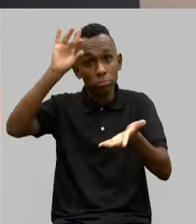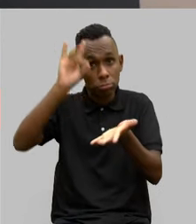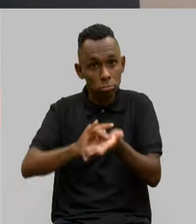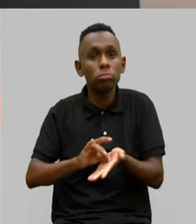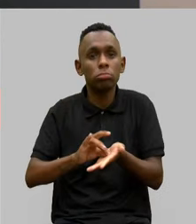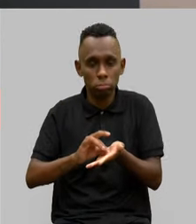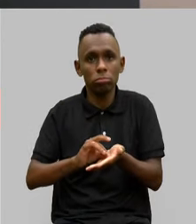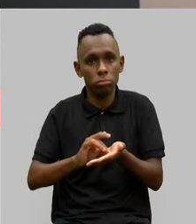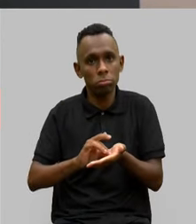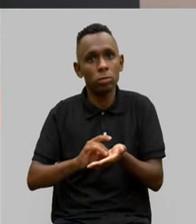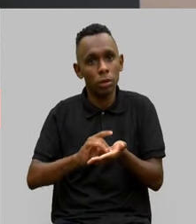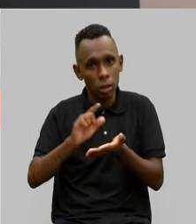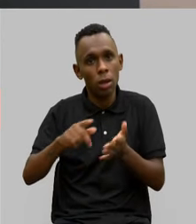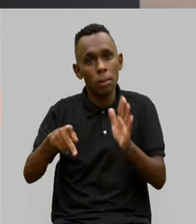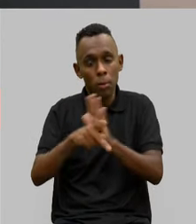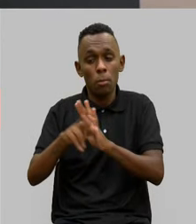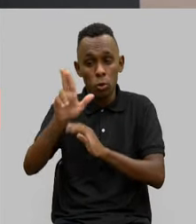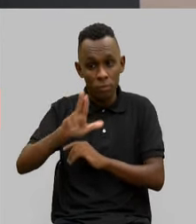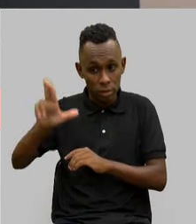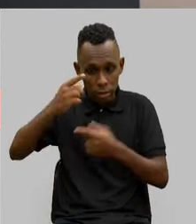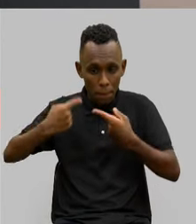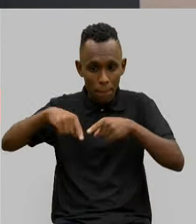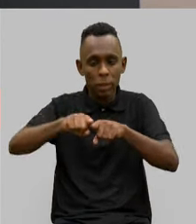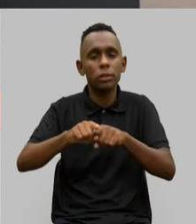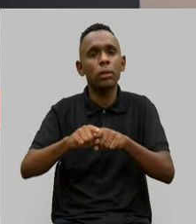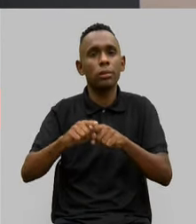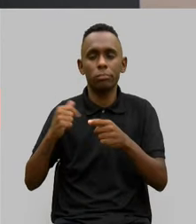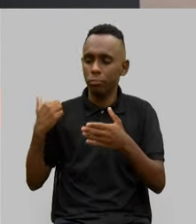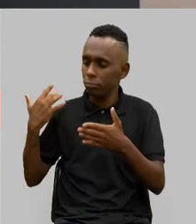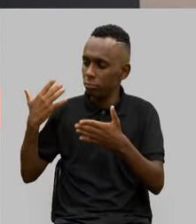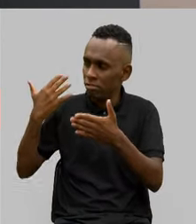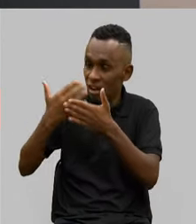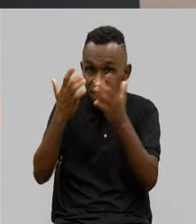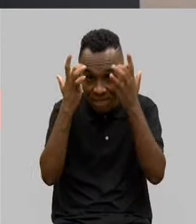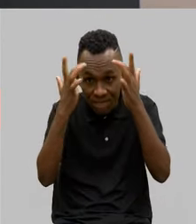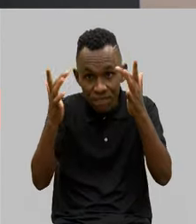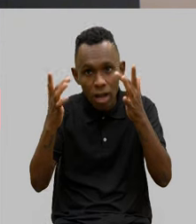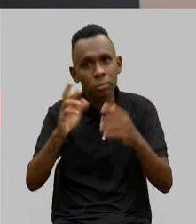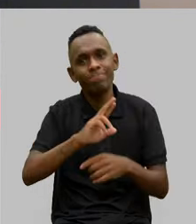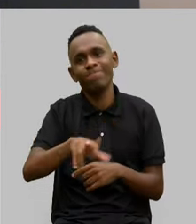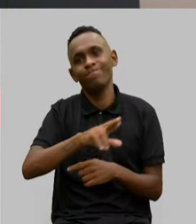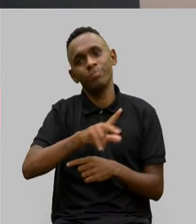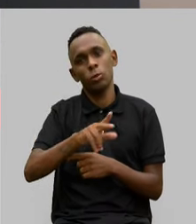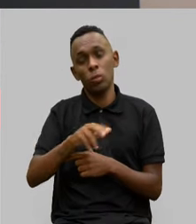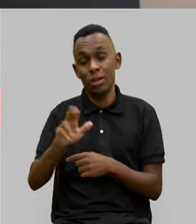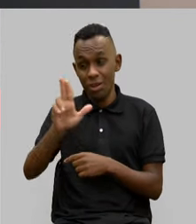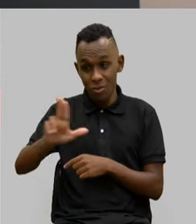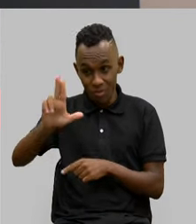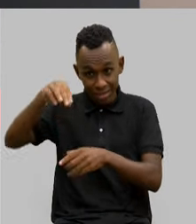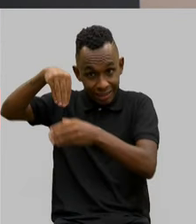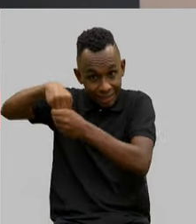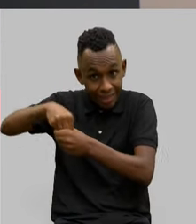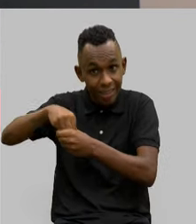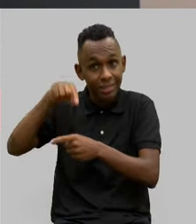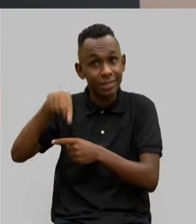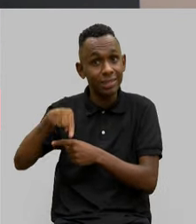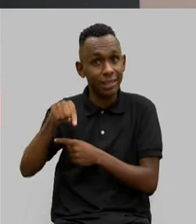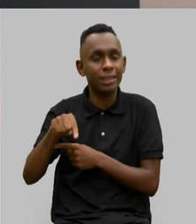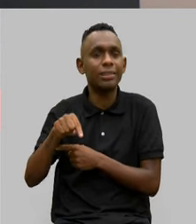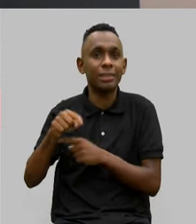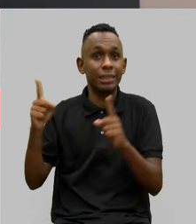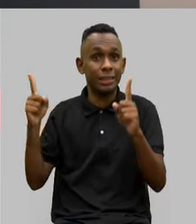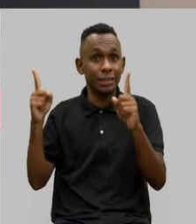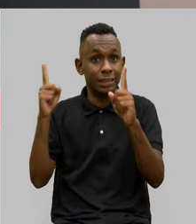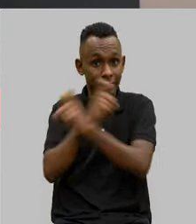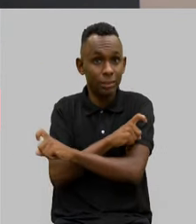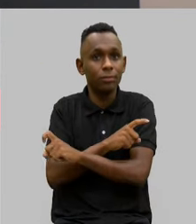reconhecimento da Universidade mas não foi um processo fácil só dentro da Universidade foi um processo via sei que foi